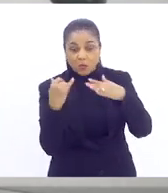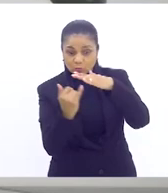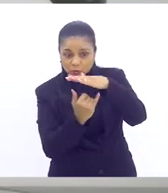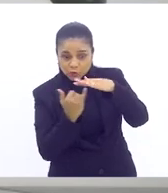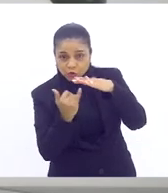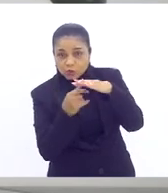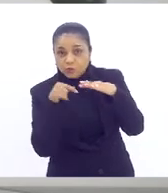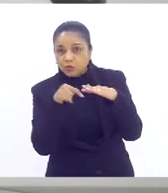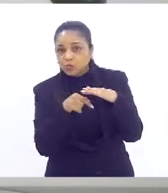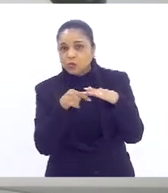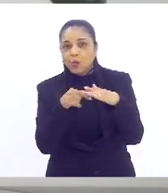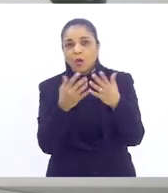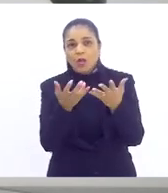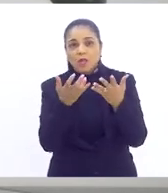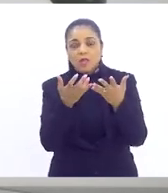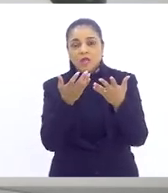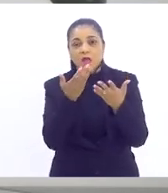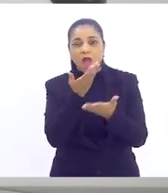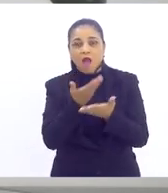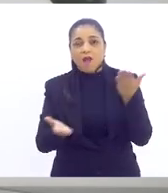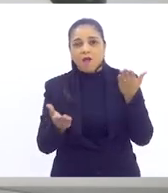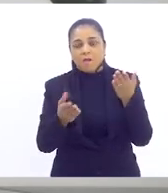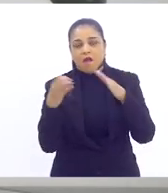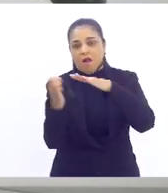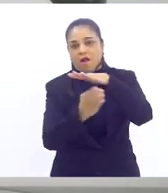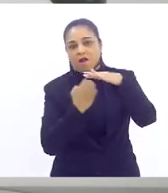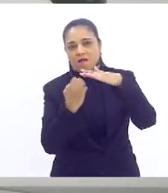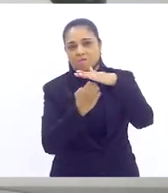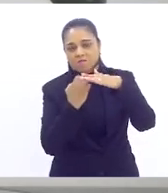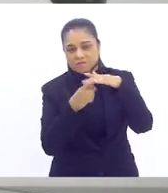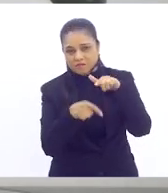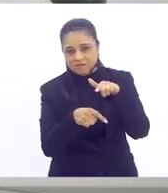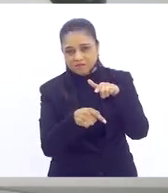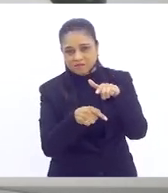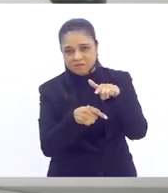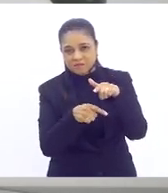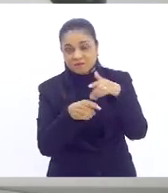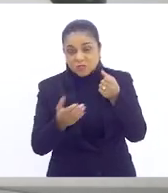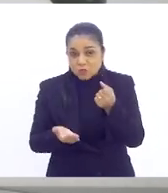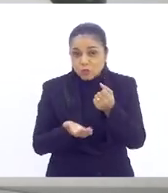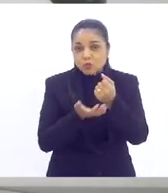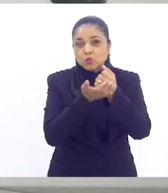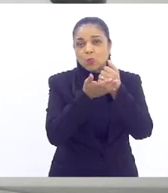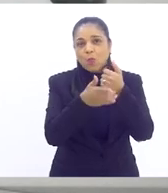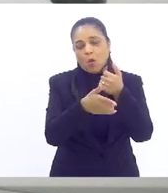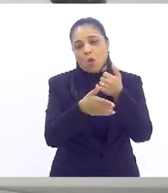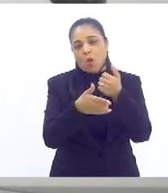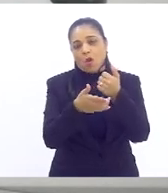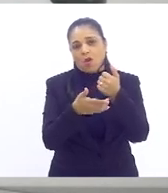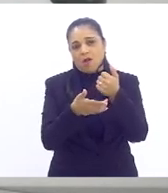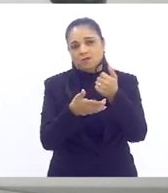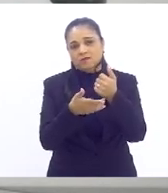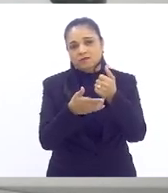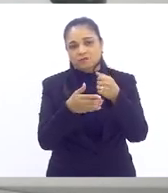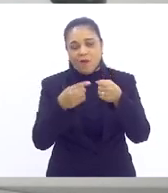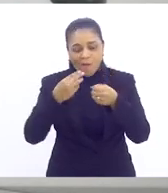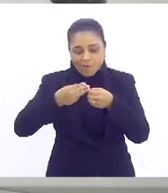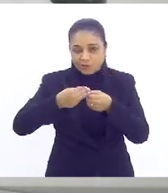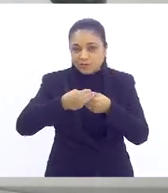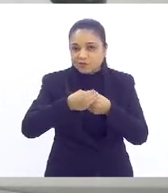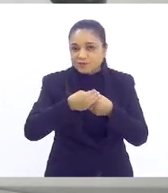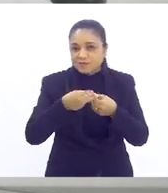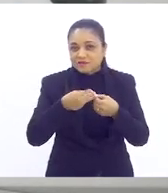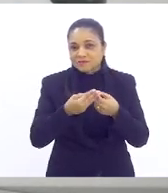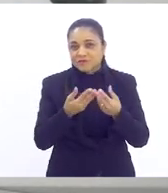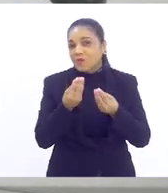queriam acabar com essa empresa que pode dar esse suporte a essas a esses municípios